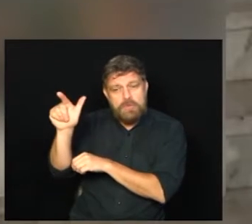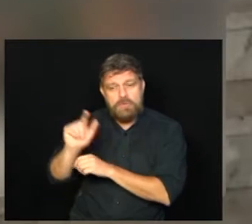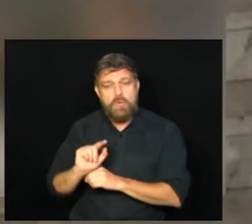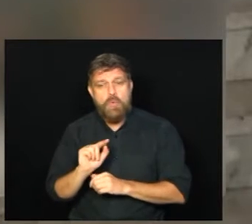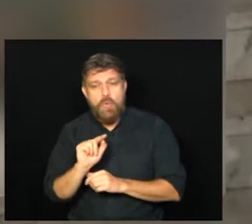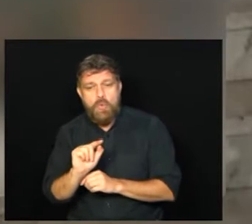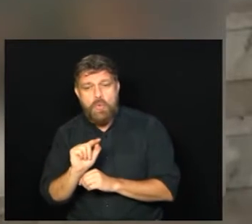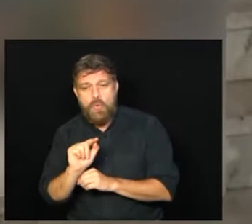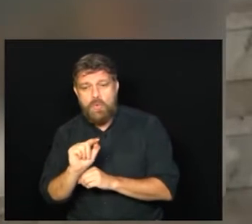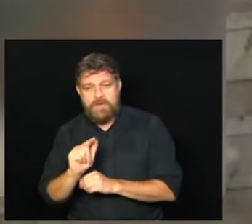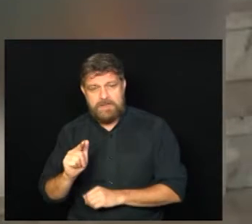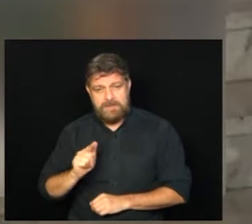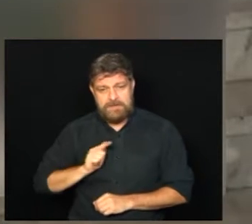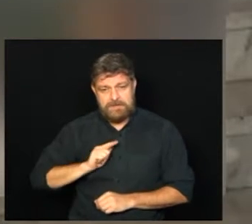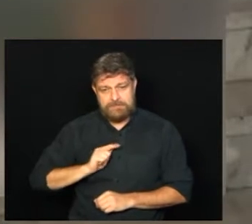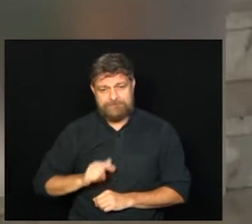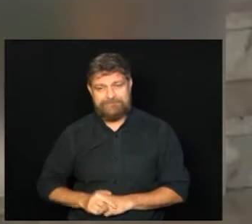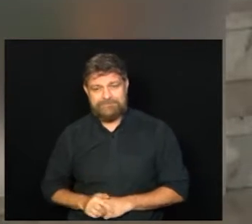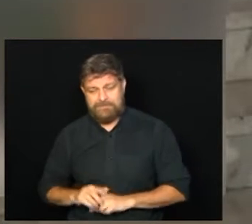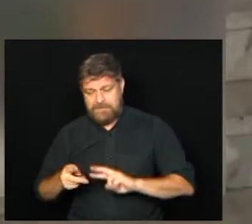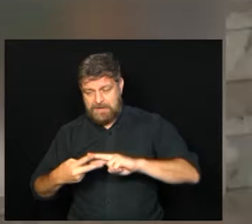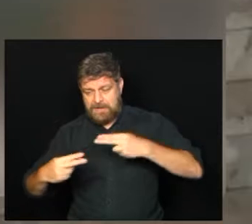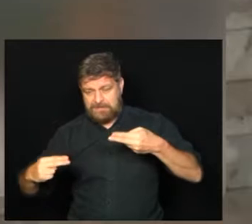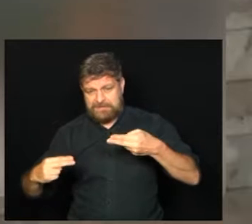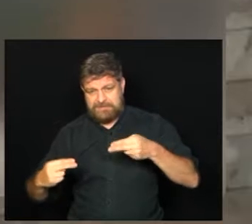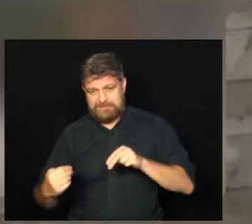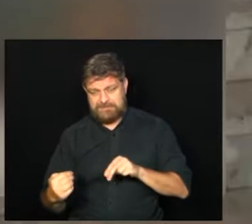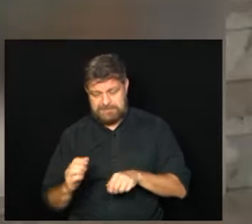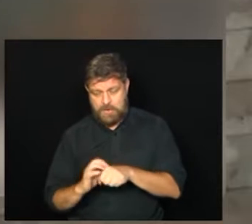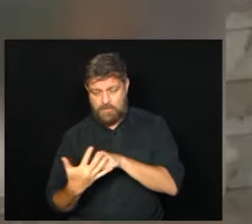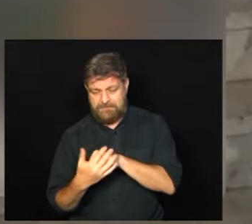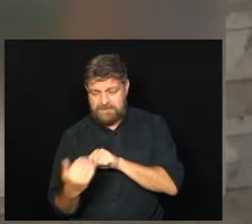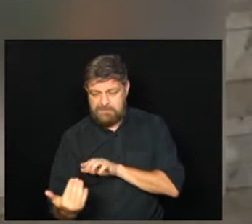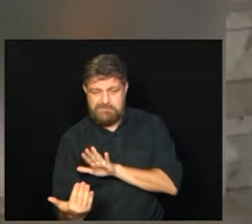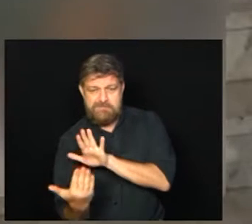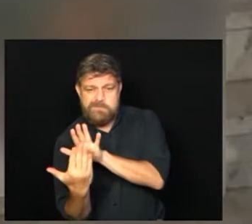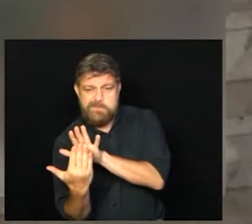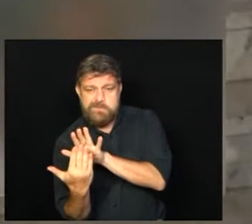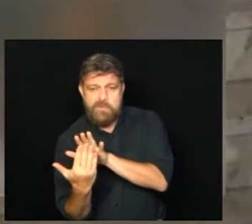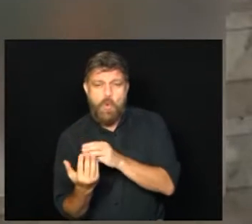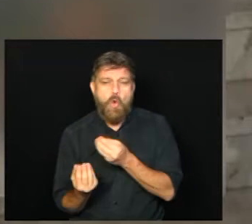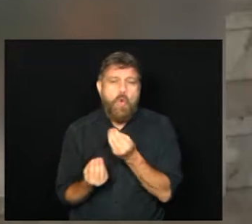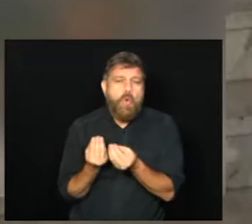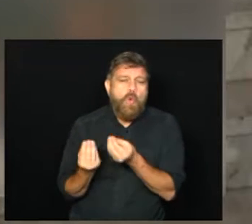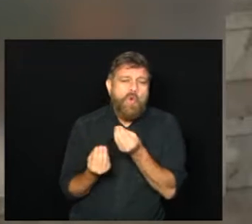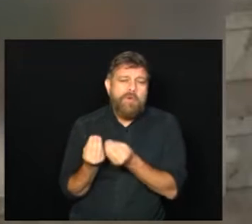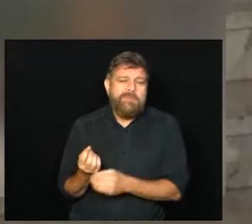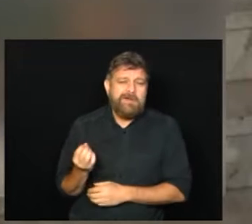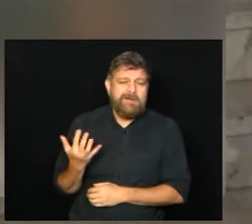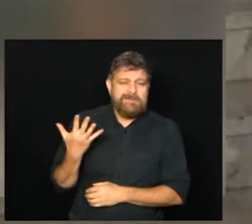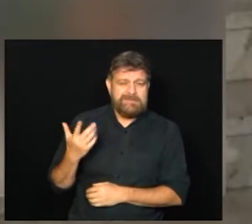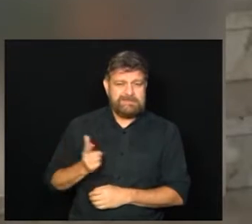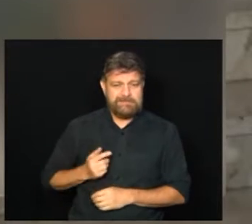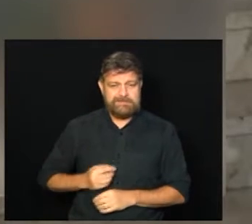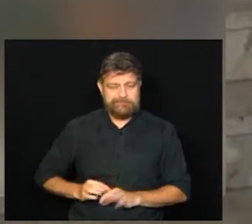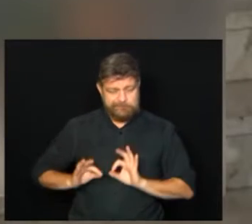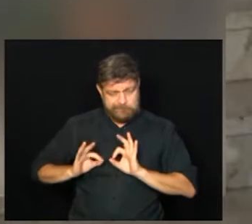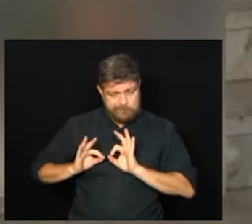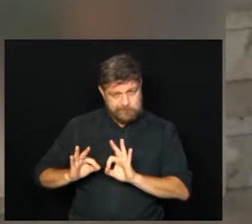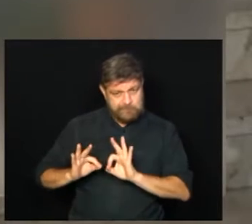o enfrentamento dessa variante se dá de uma forma mais